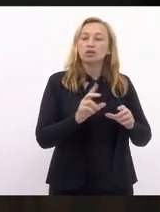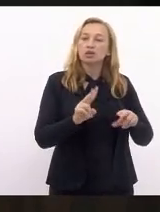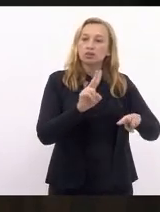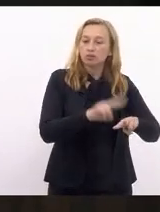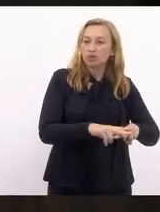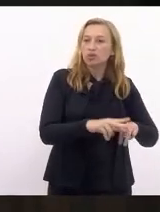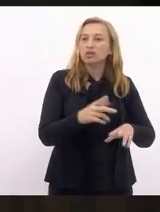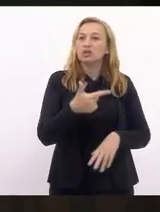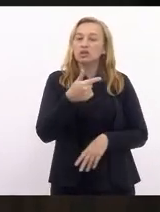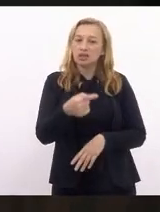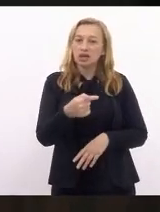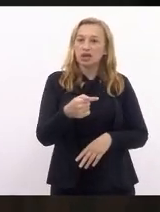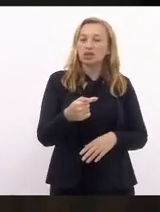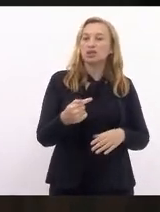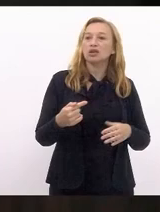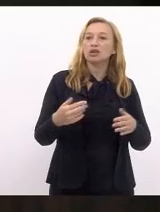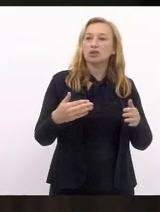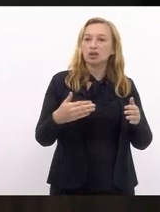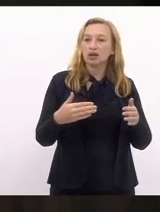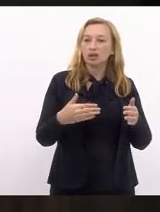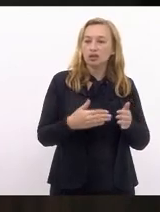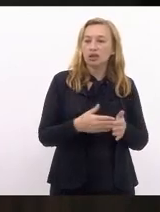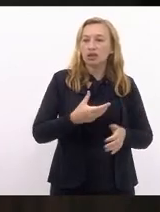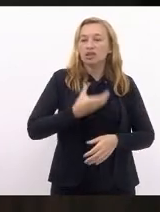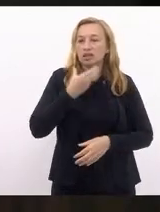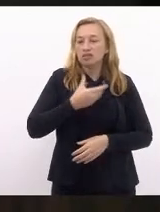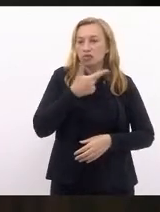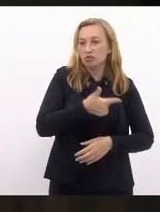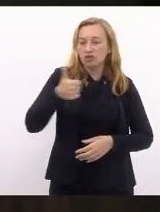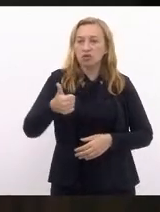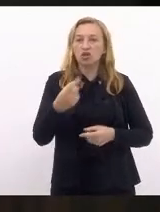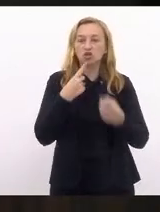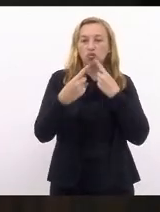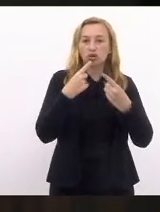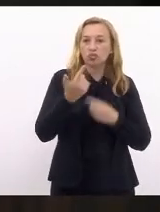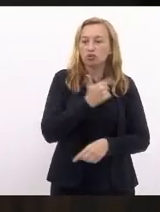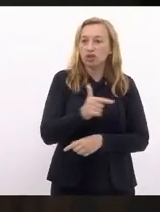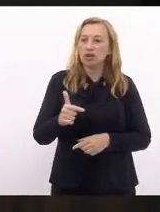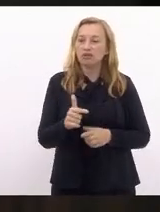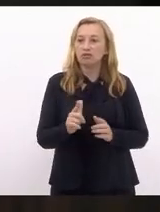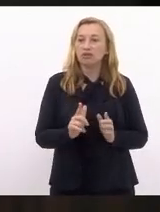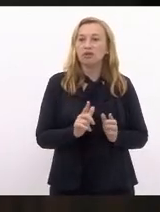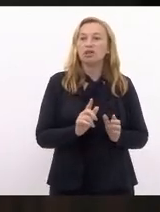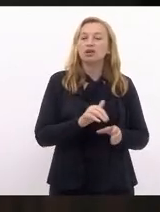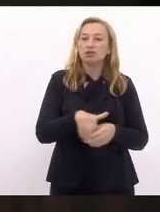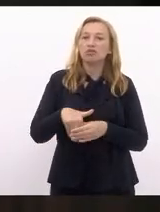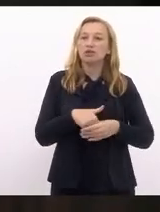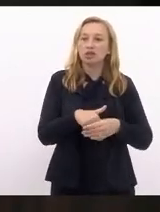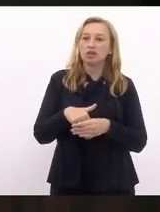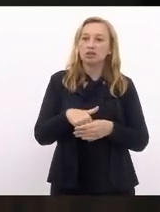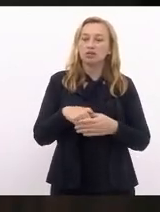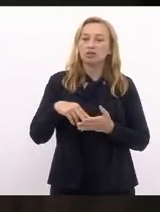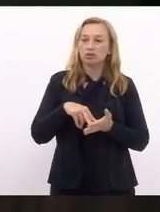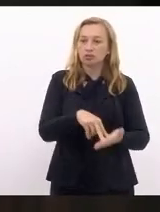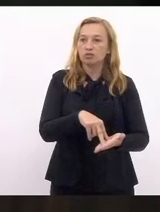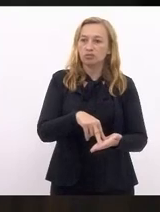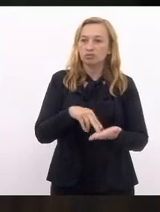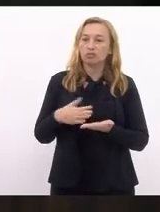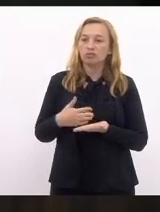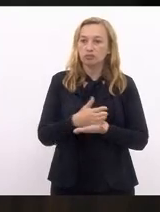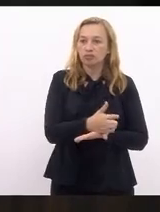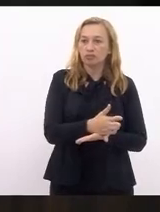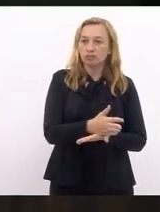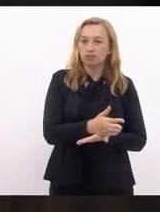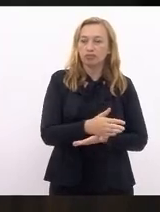prazo 7 12/2021 tem excursão na venda que era discutir se a discussão e votação seus que a